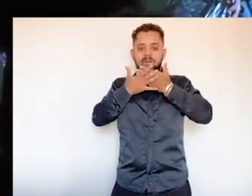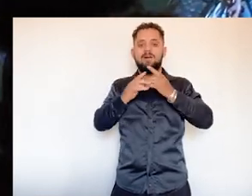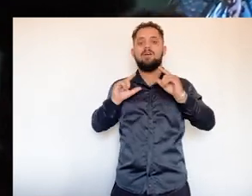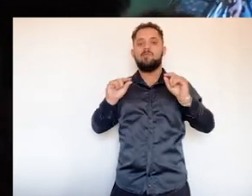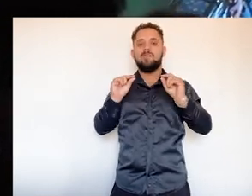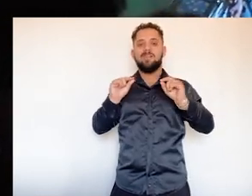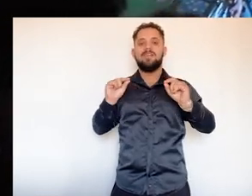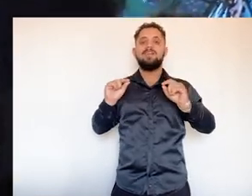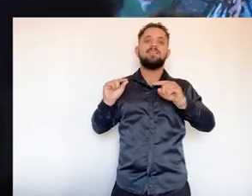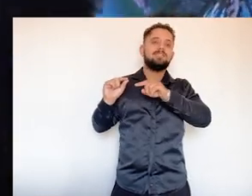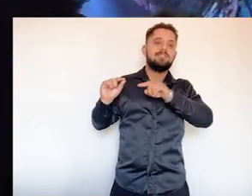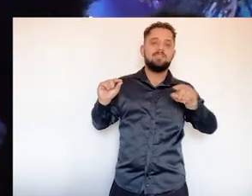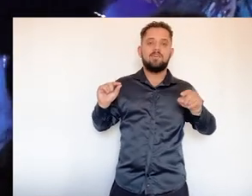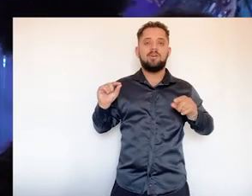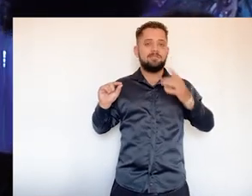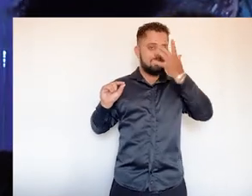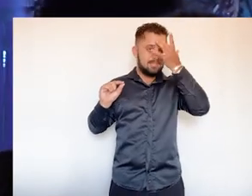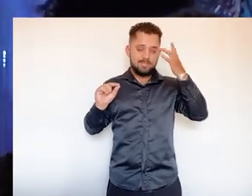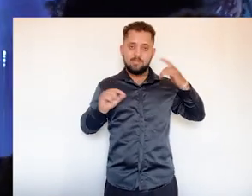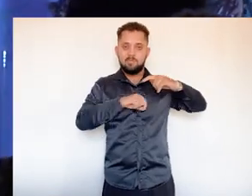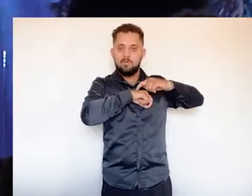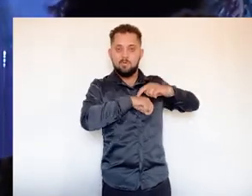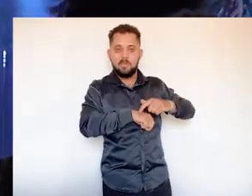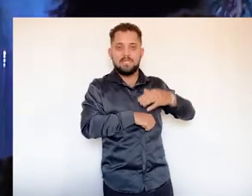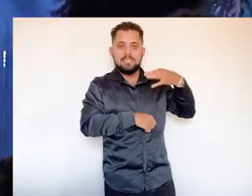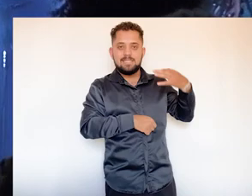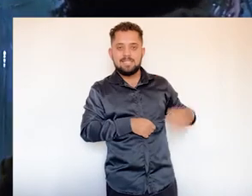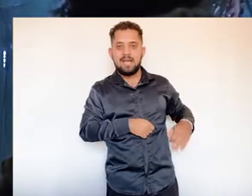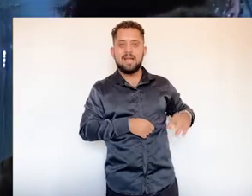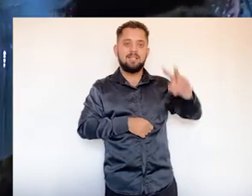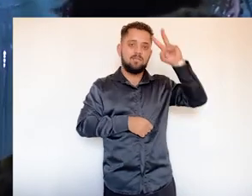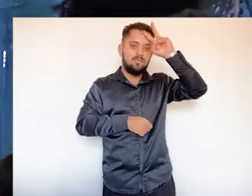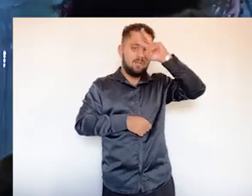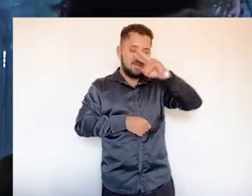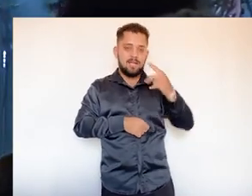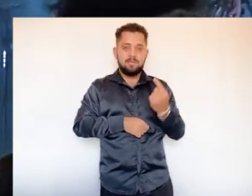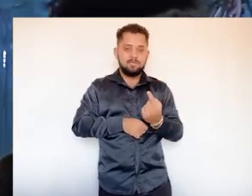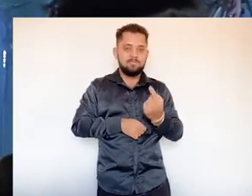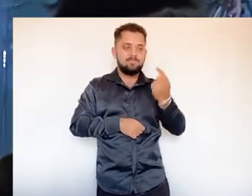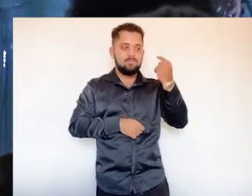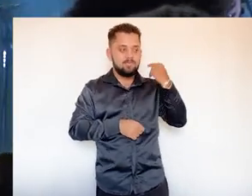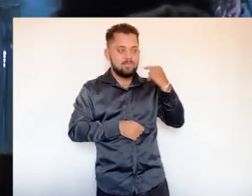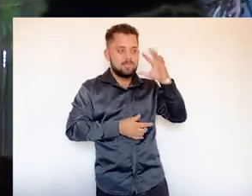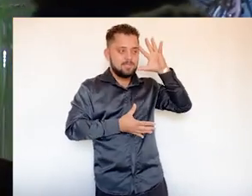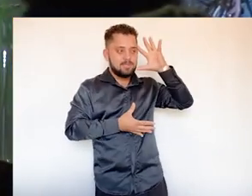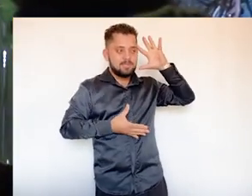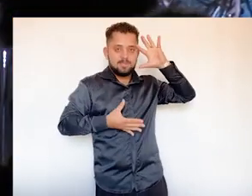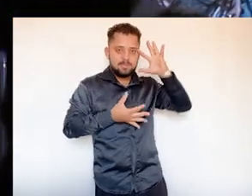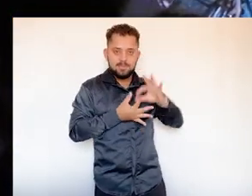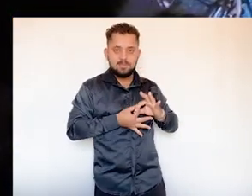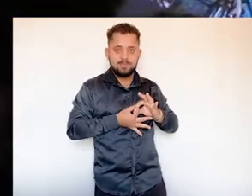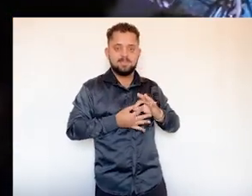que sempre esteve no lugar certo e olhou para a direção certa.